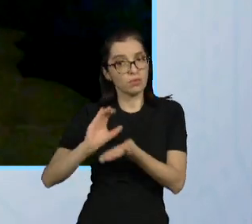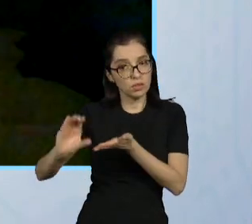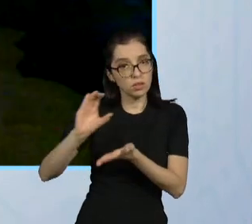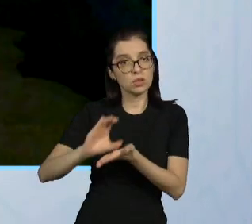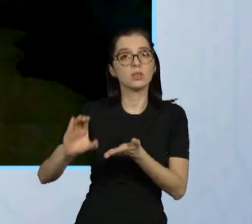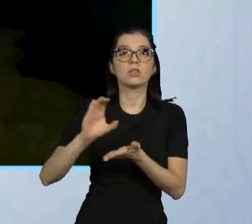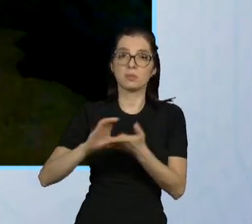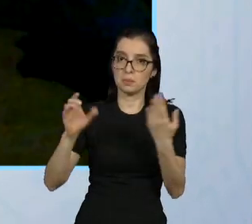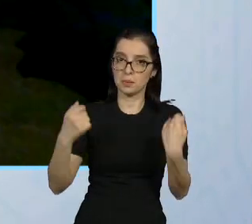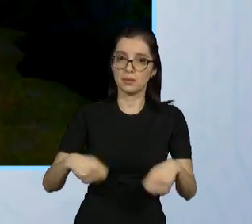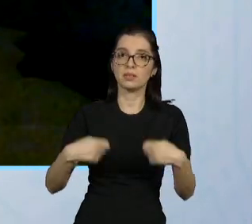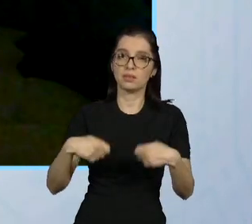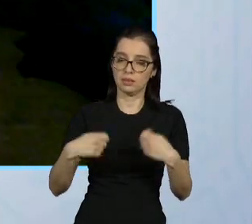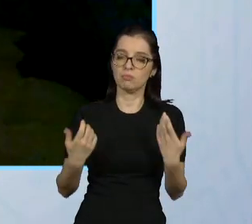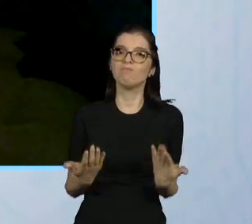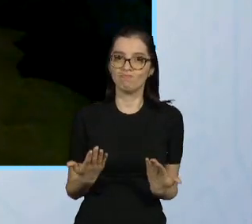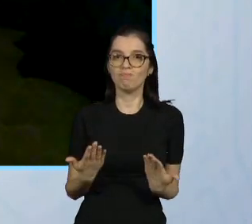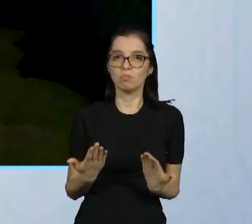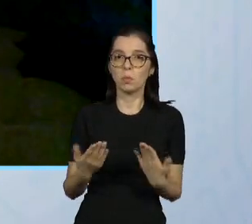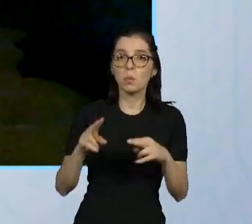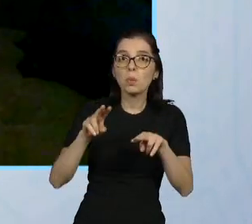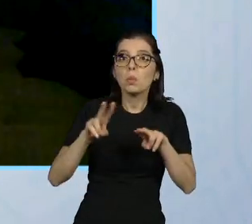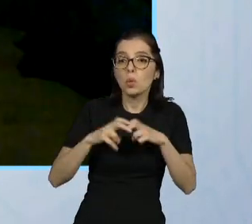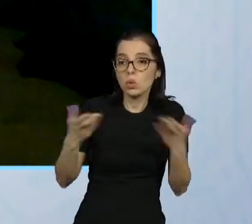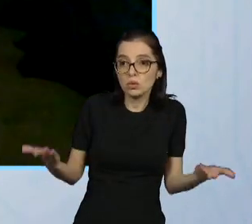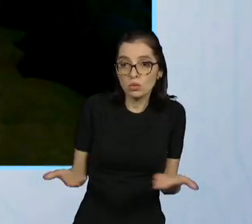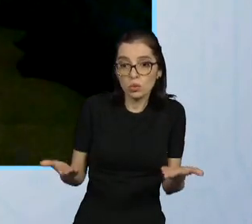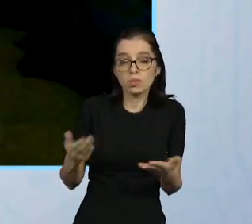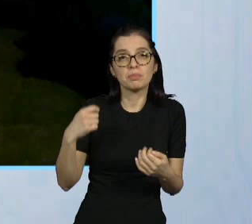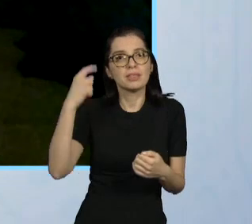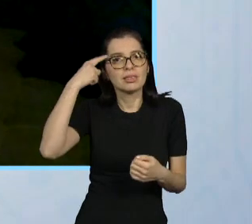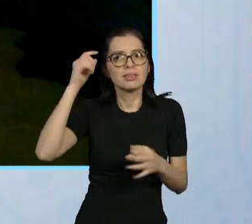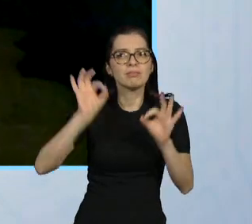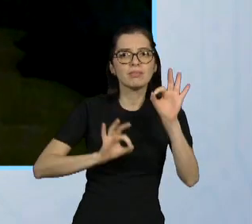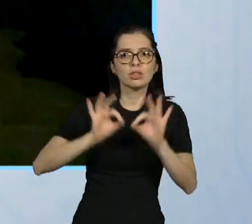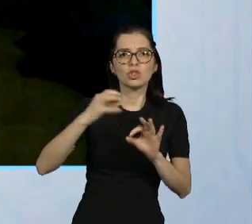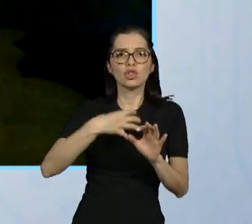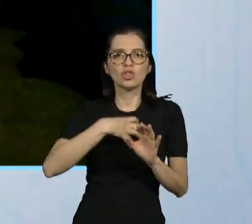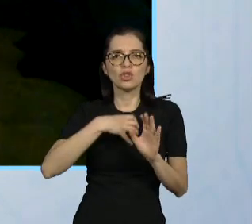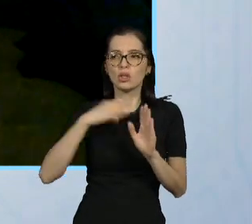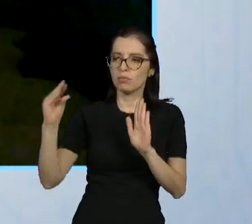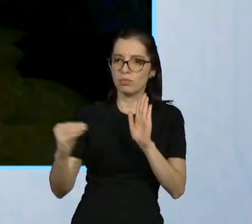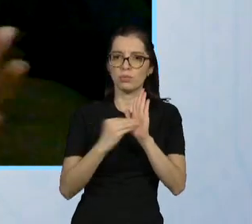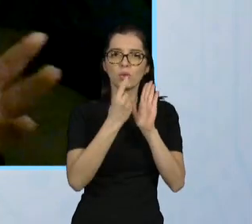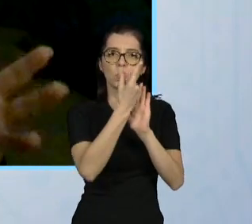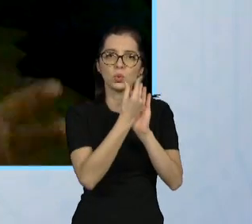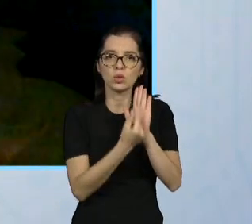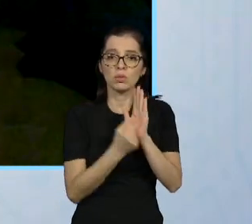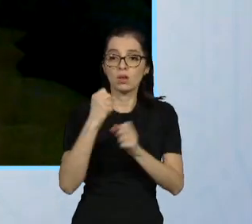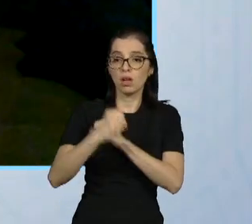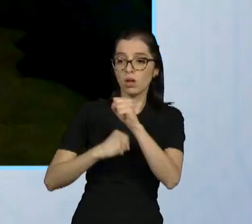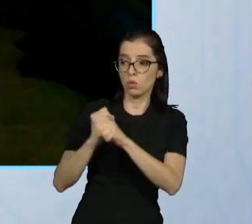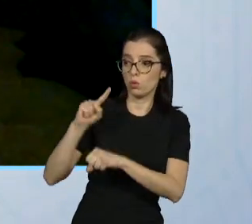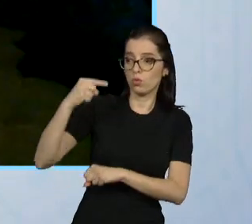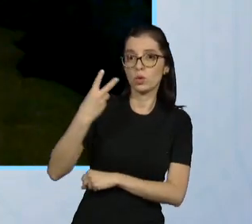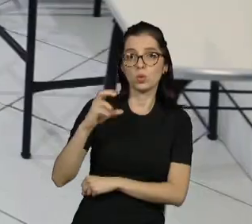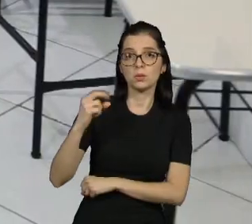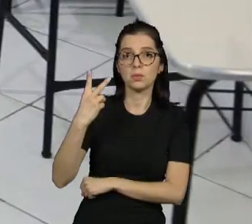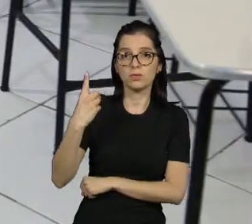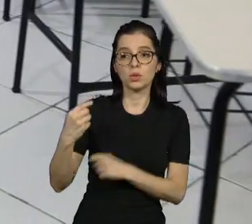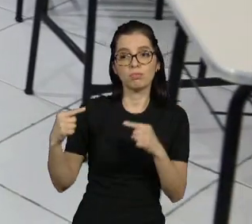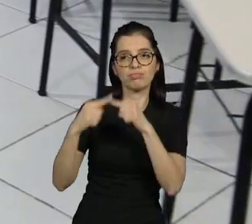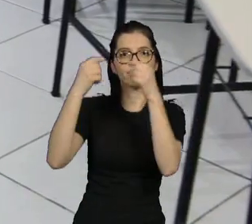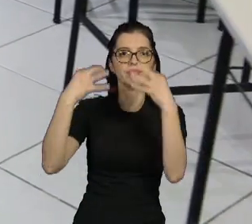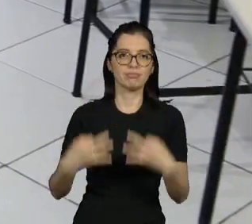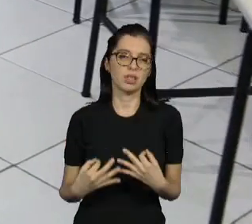fazer essa provisão agora, colocar esse orçamento já para o ano que vem, pensar em como articular todos esses